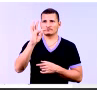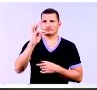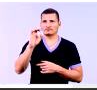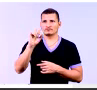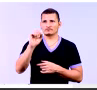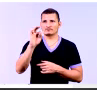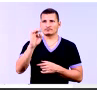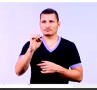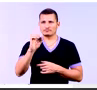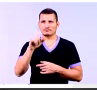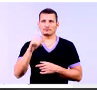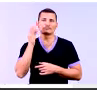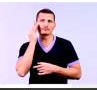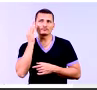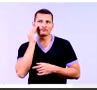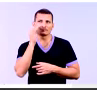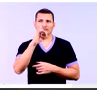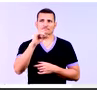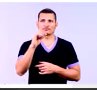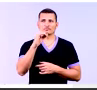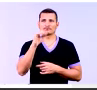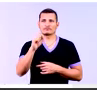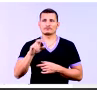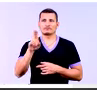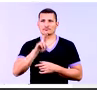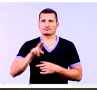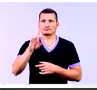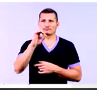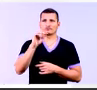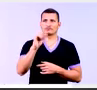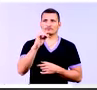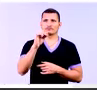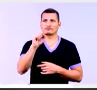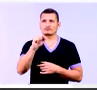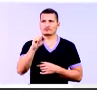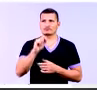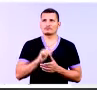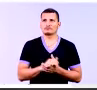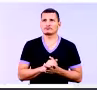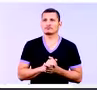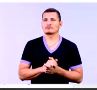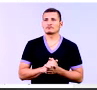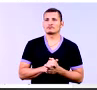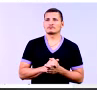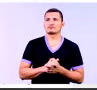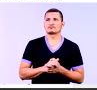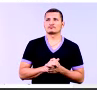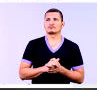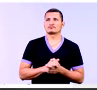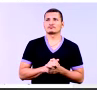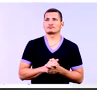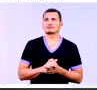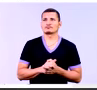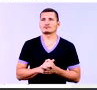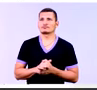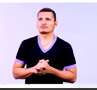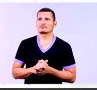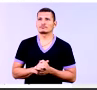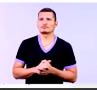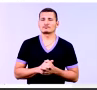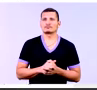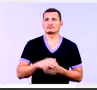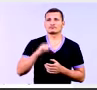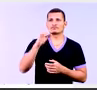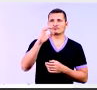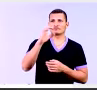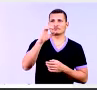de utilização de dados. Sizlow, CSS Select Engine, é o CSS, o jQuery